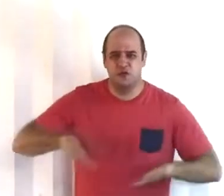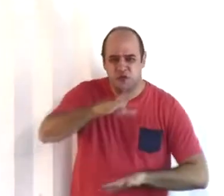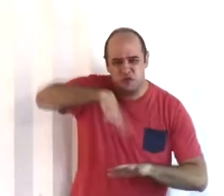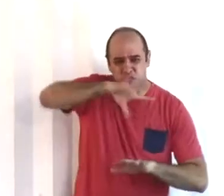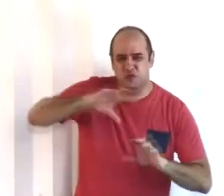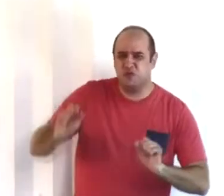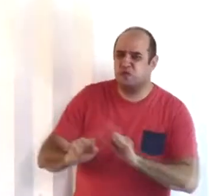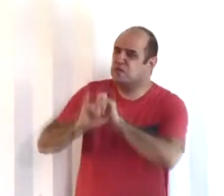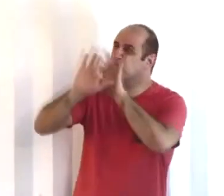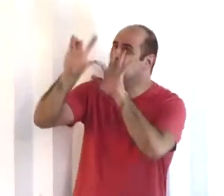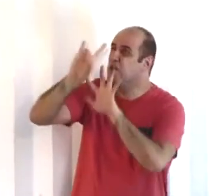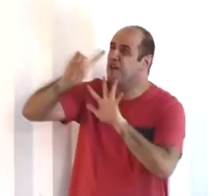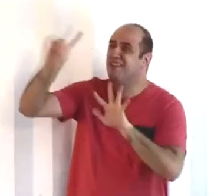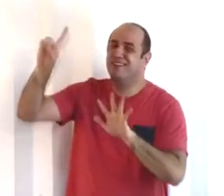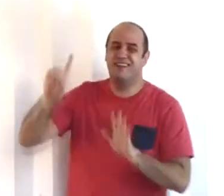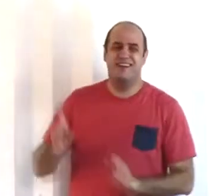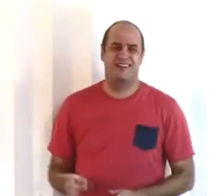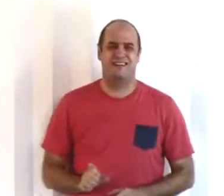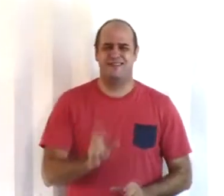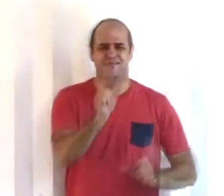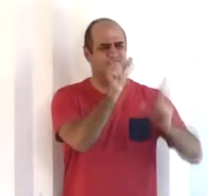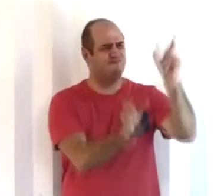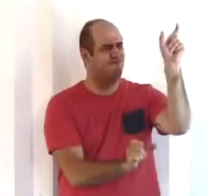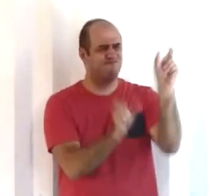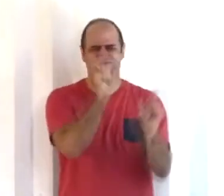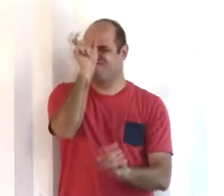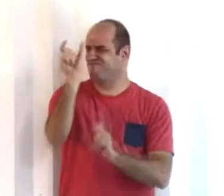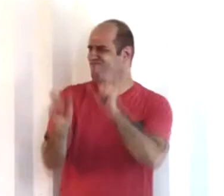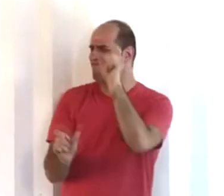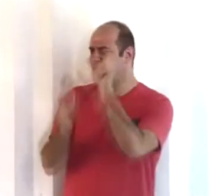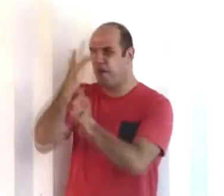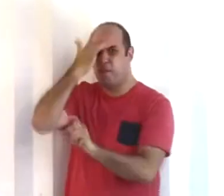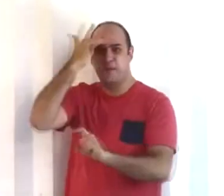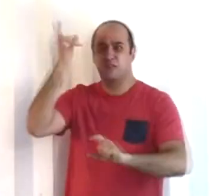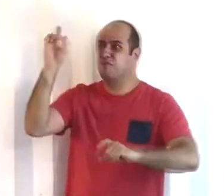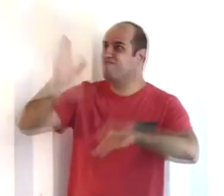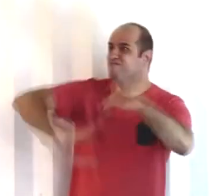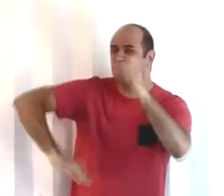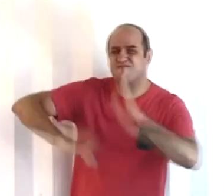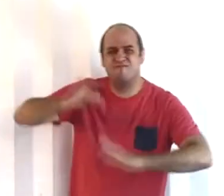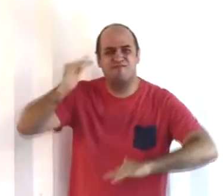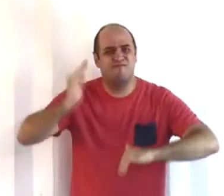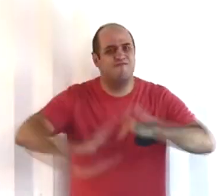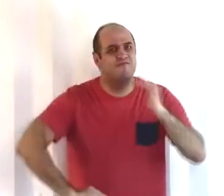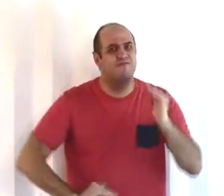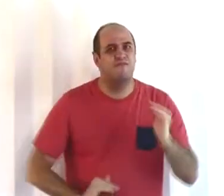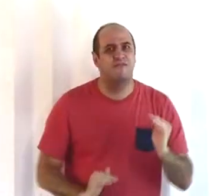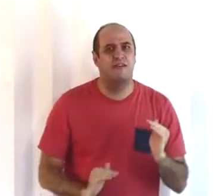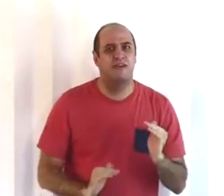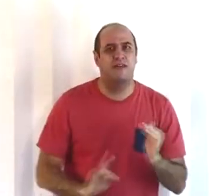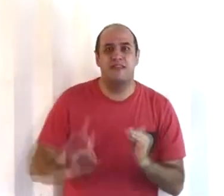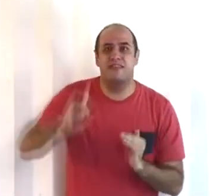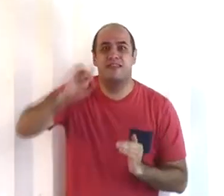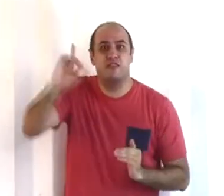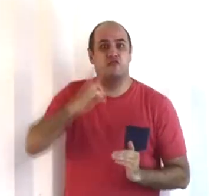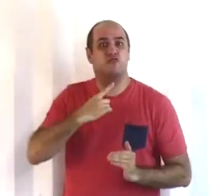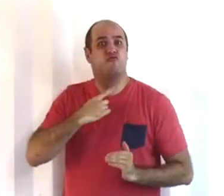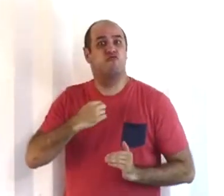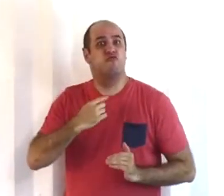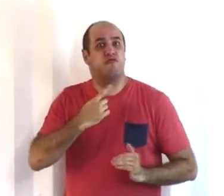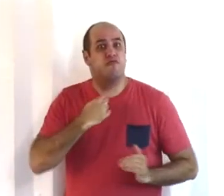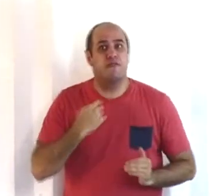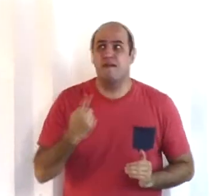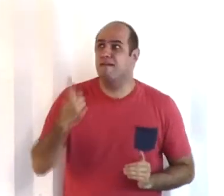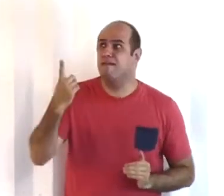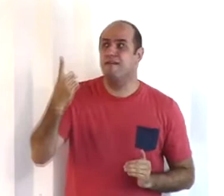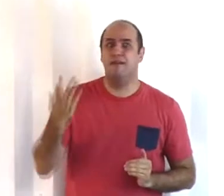fez iguais, cada um é construído por Deus, da forma como Deus quis. Por